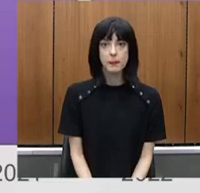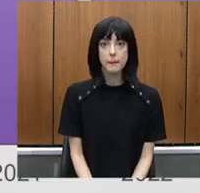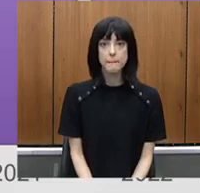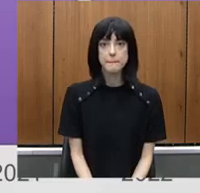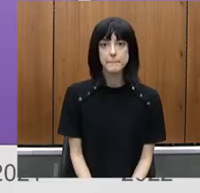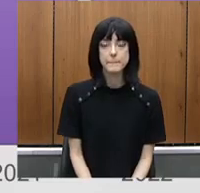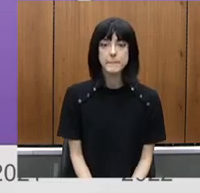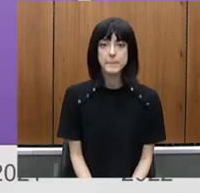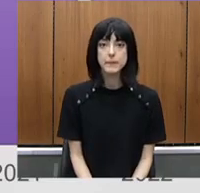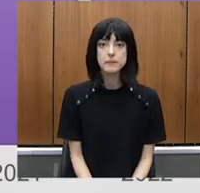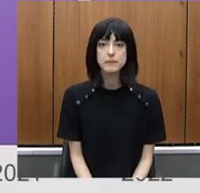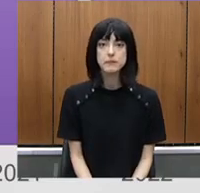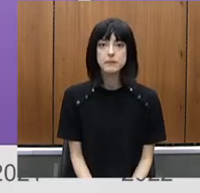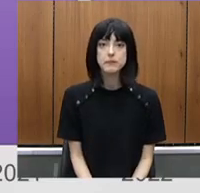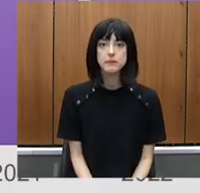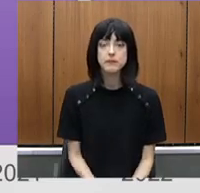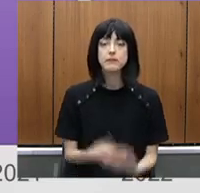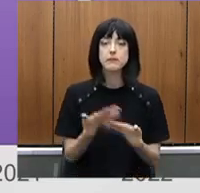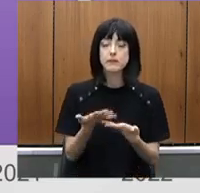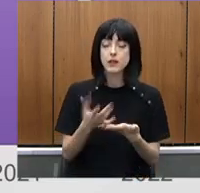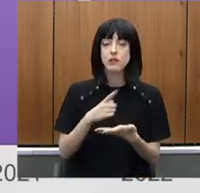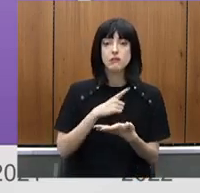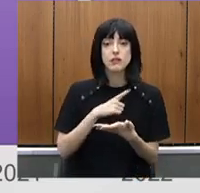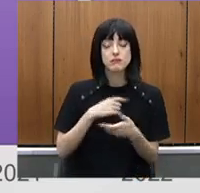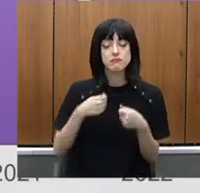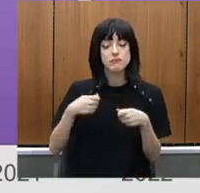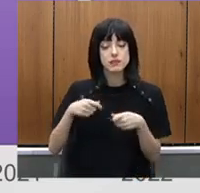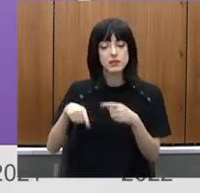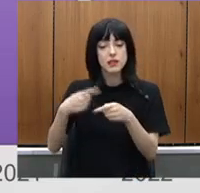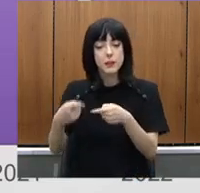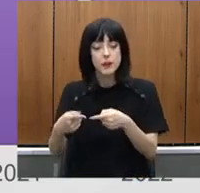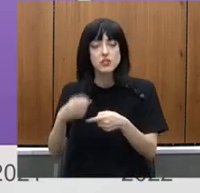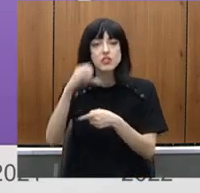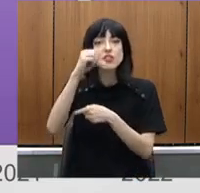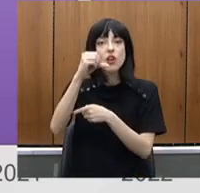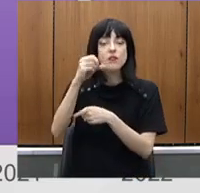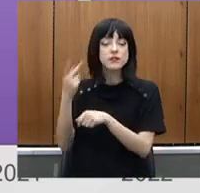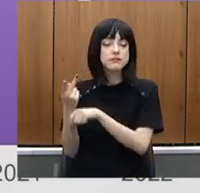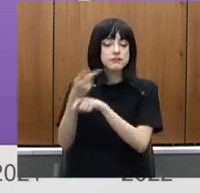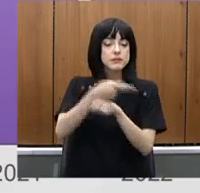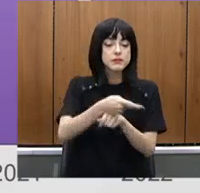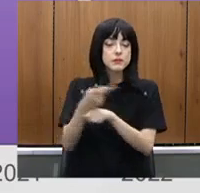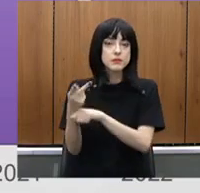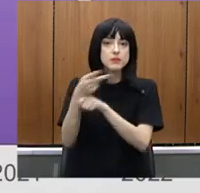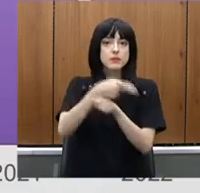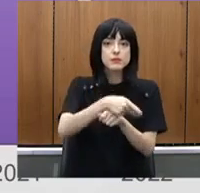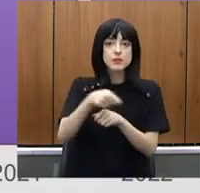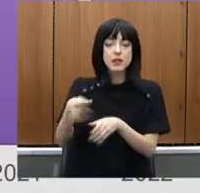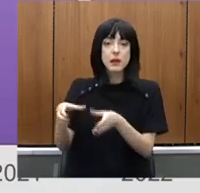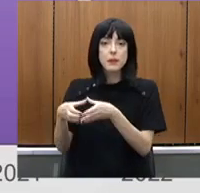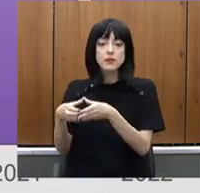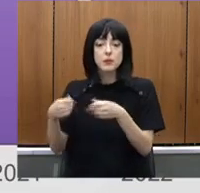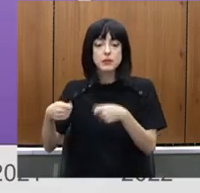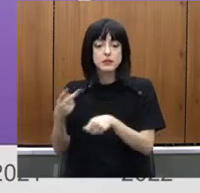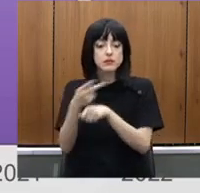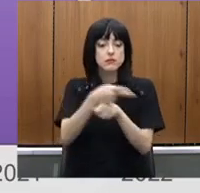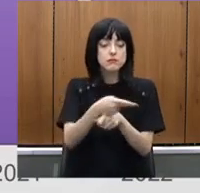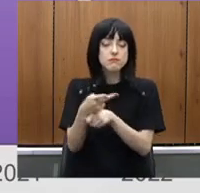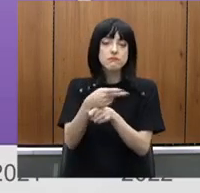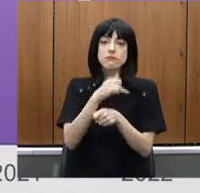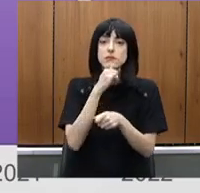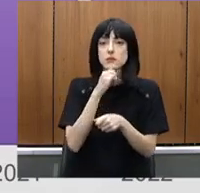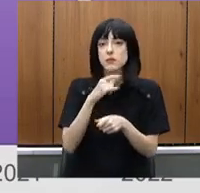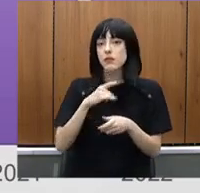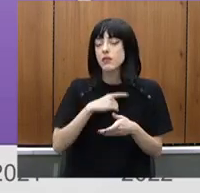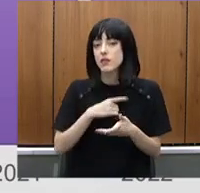essa Patrulha específica vai lá e faz pra buscar reconciliação às vezes colocar medidas protetivas da orientação diversas